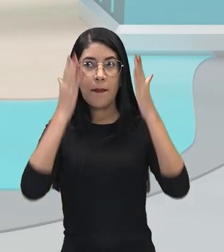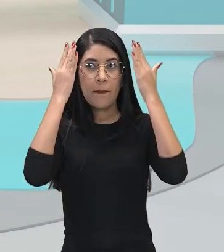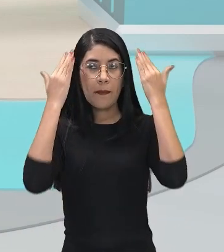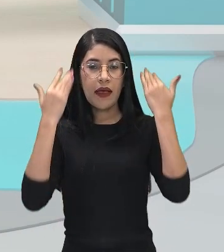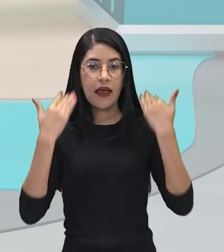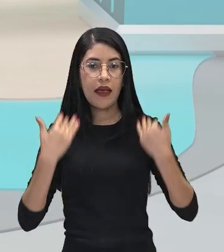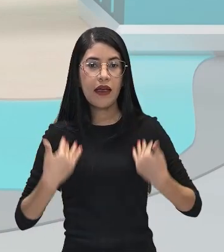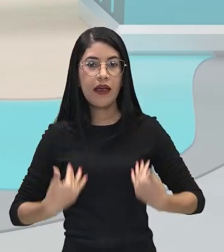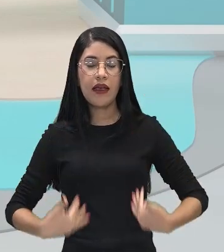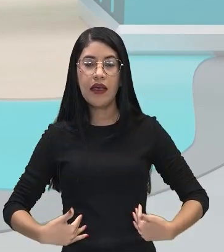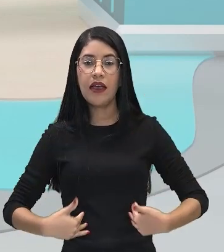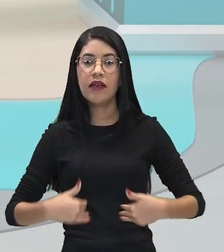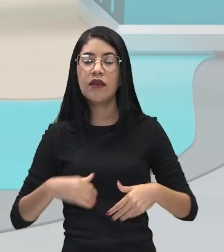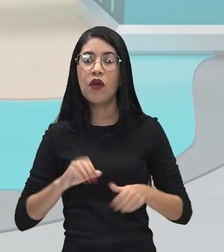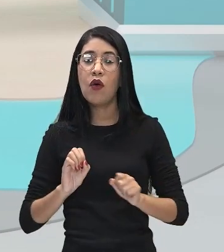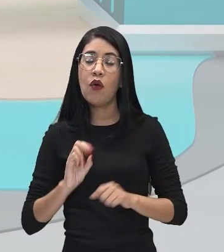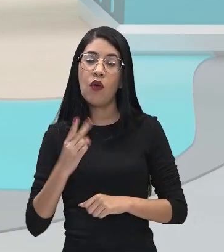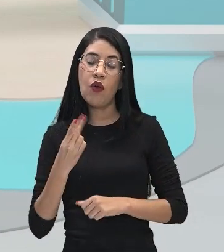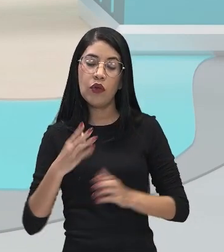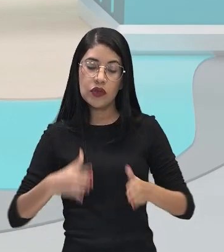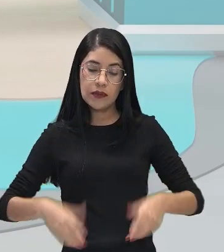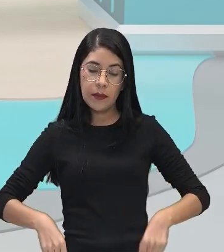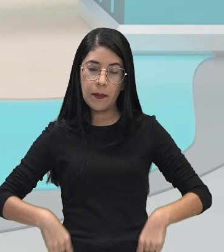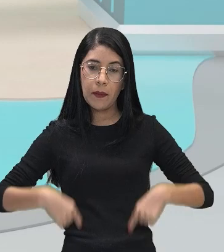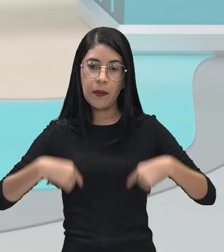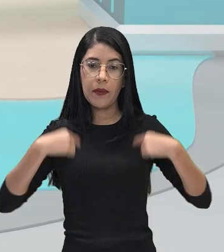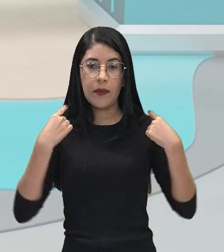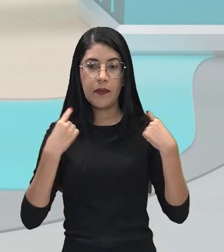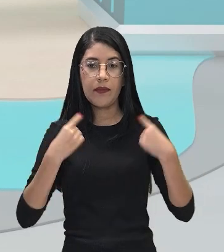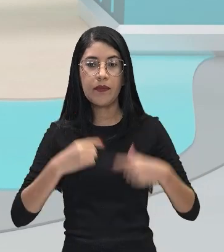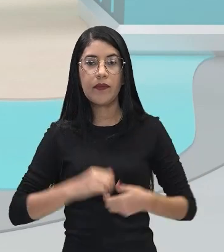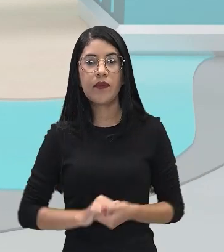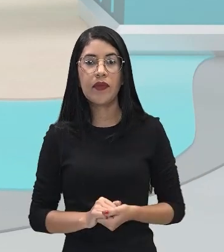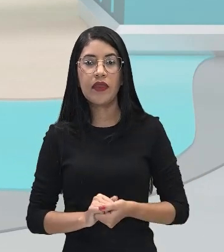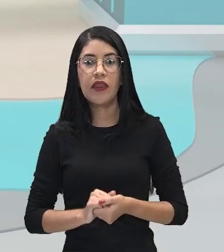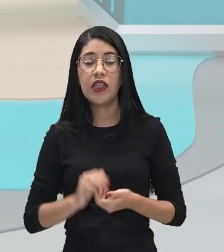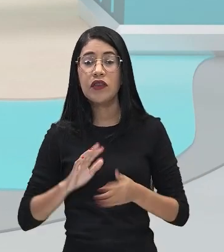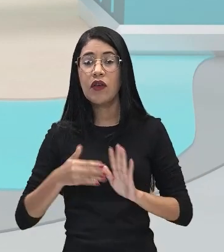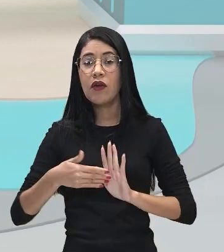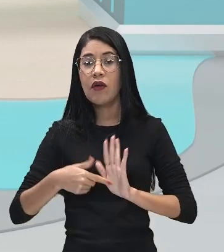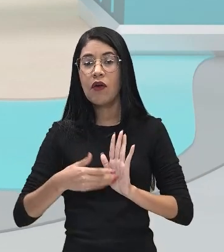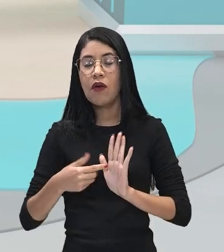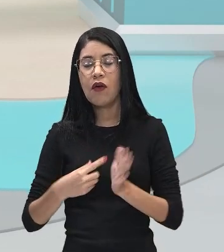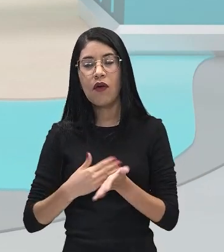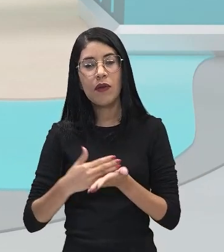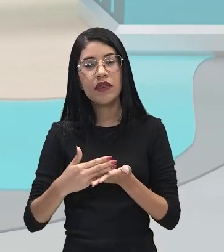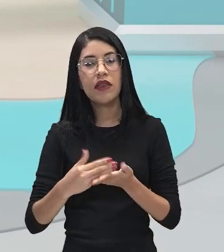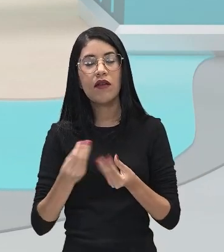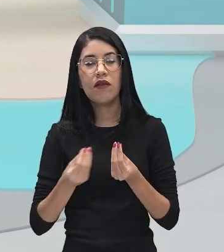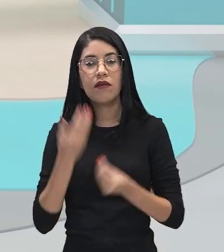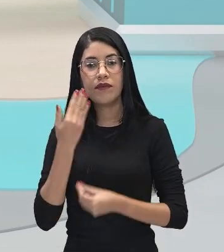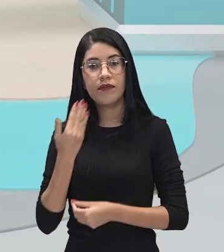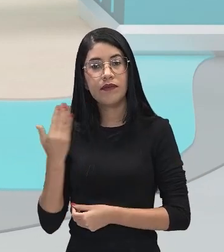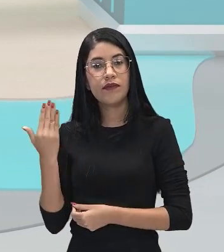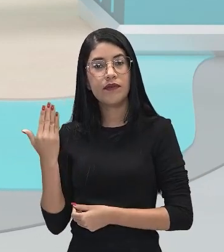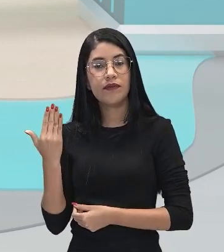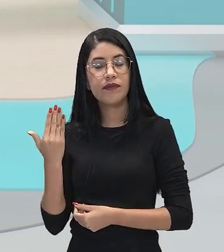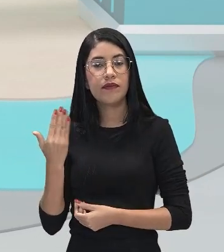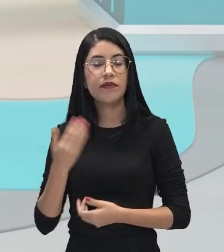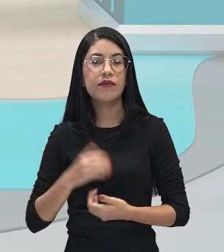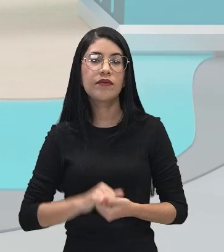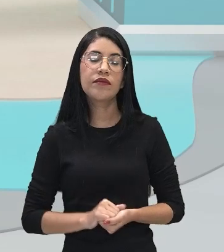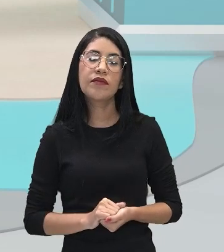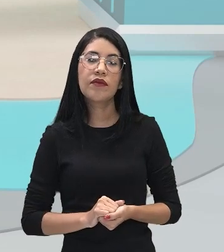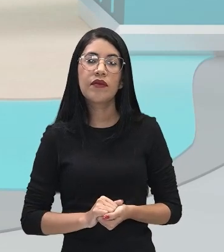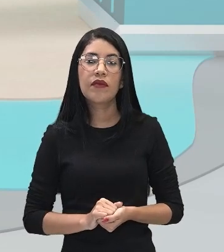ou começando de baixo para cima. Então, a gente vai começar aqui, ó, esticando os nossos corpos. O nosso corpo tá